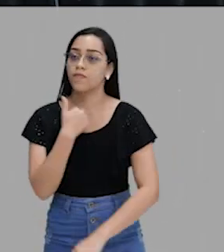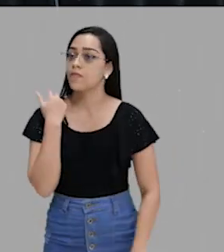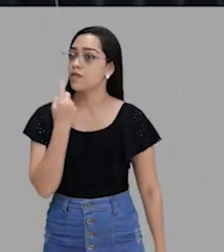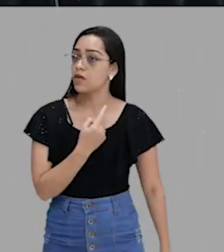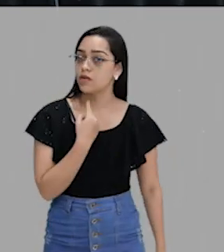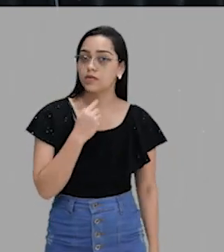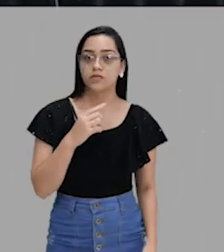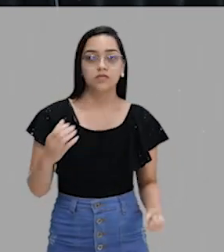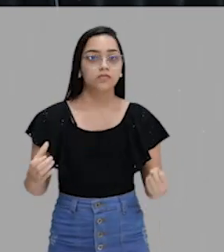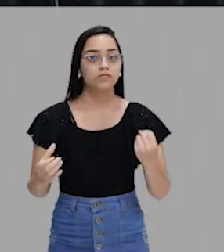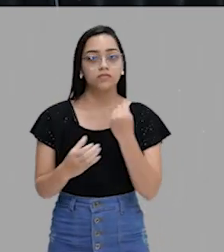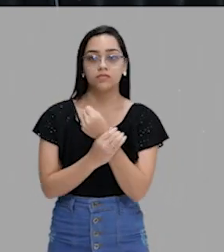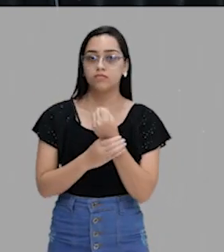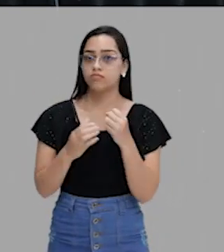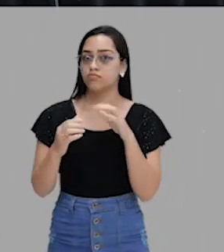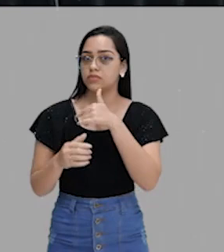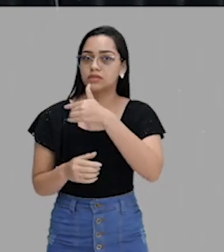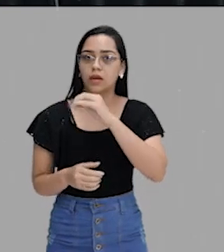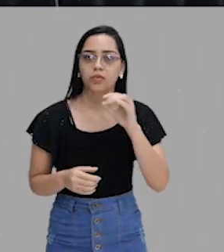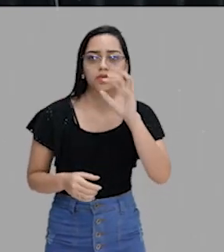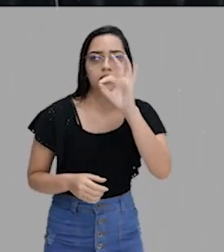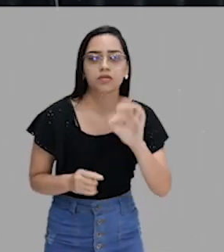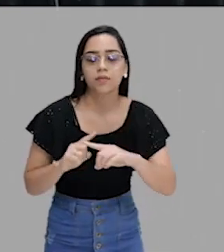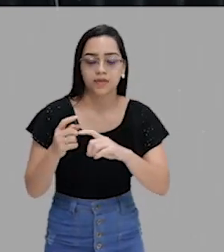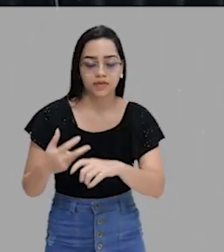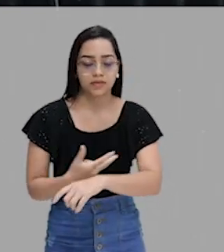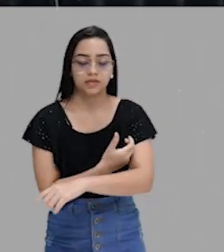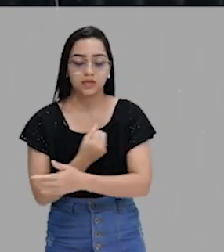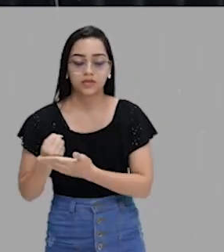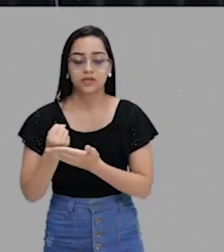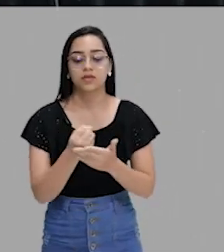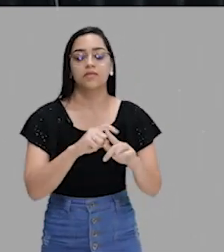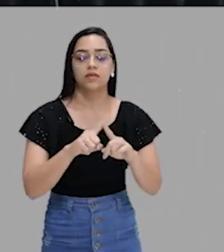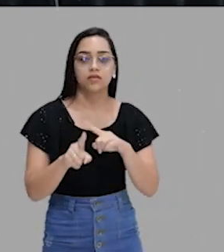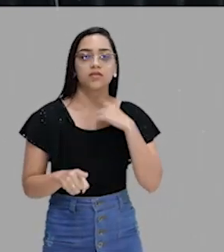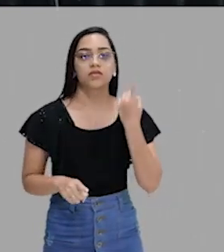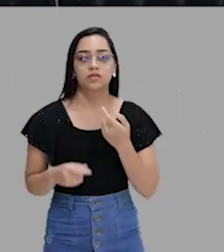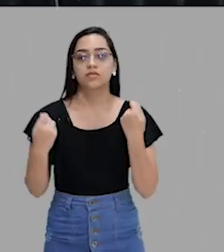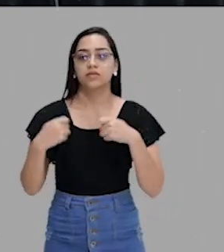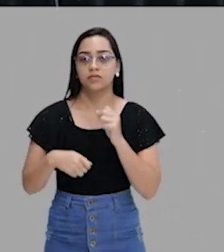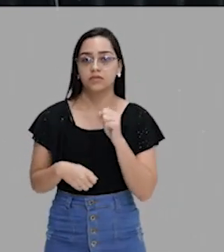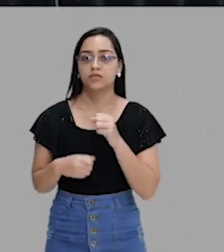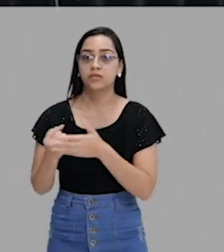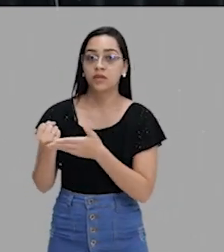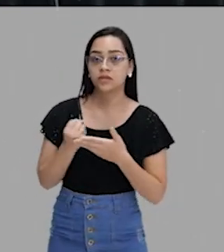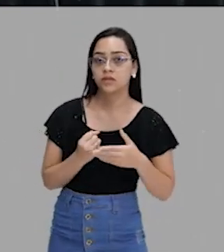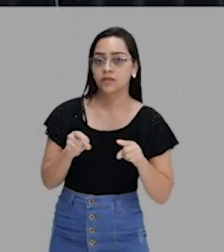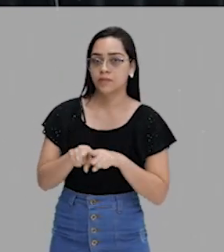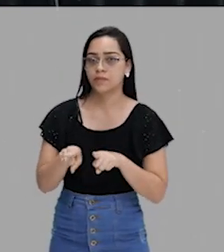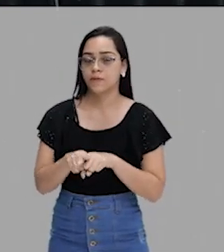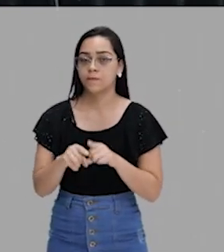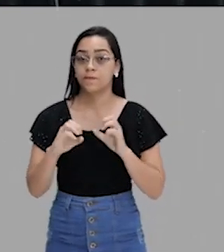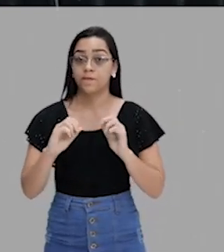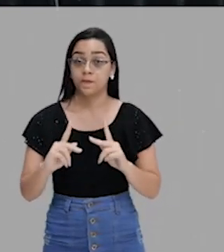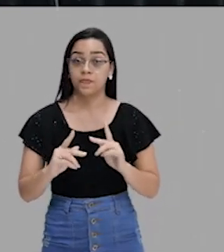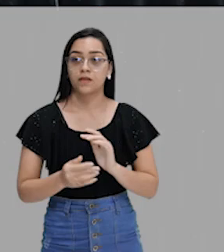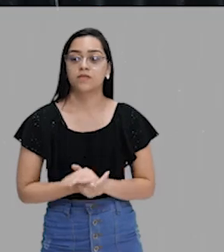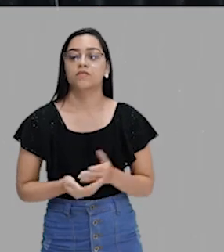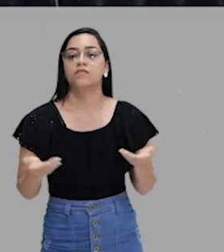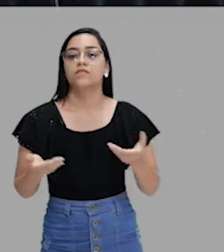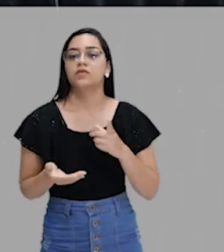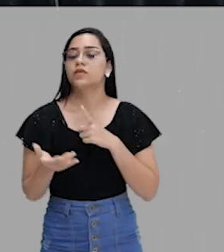estamos imunes totalmente, né? A vacina ajuda, mas a gente precisa também, nós precisamos nos ajudar. Hoje nós vamos